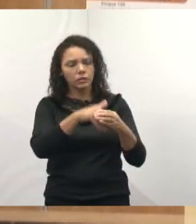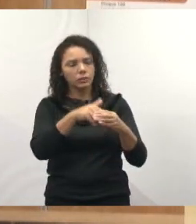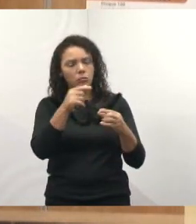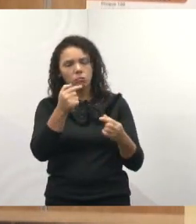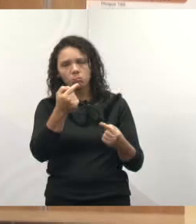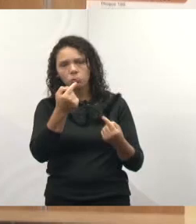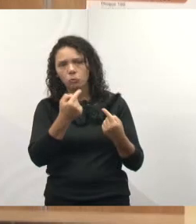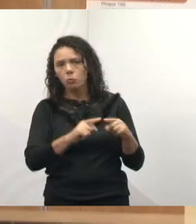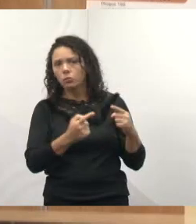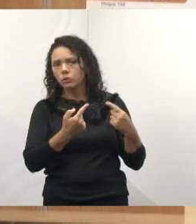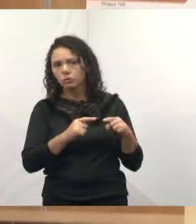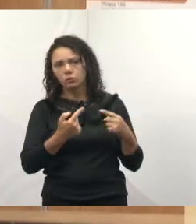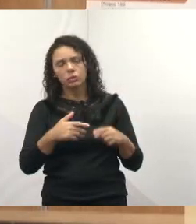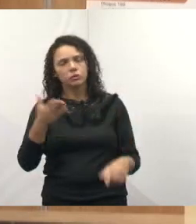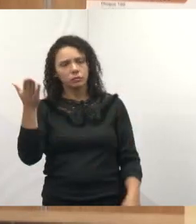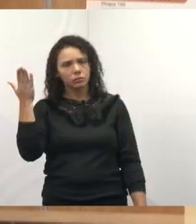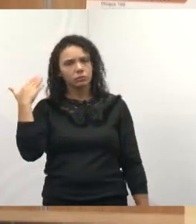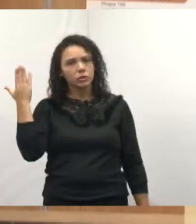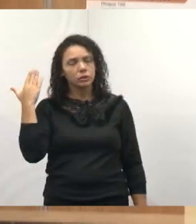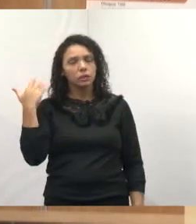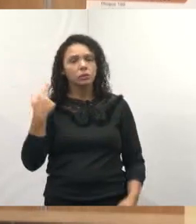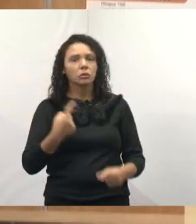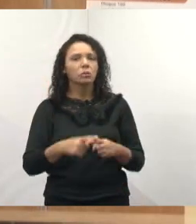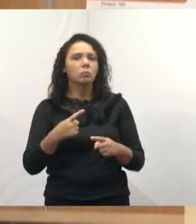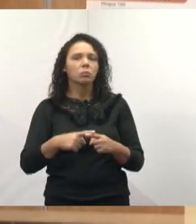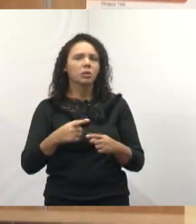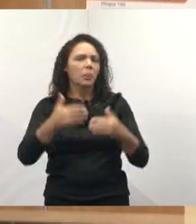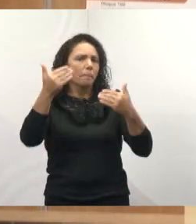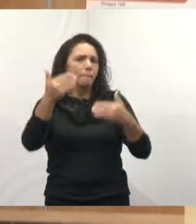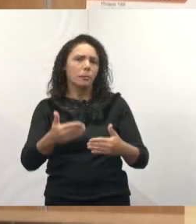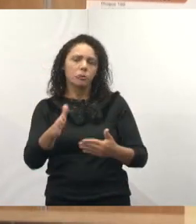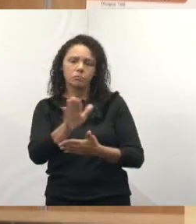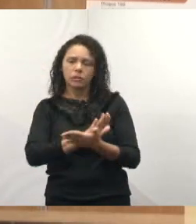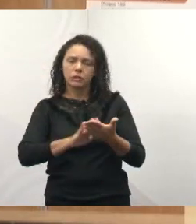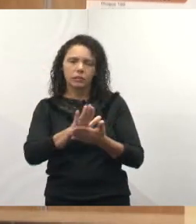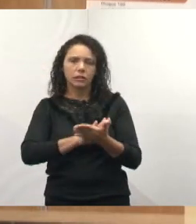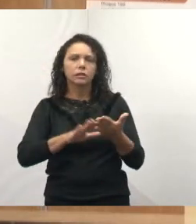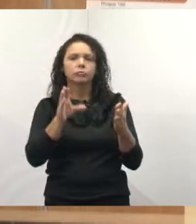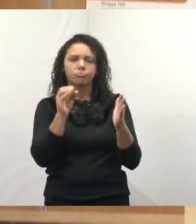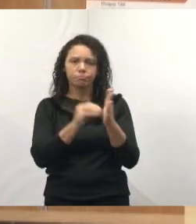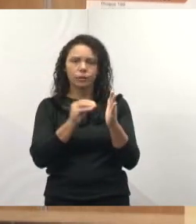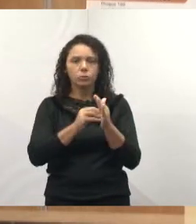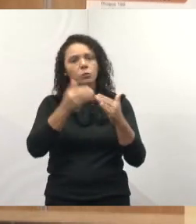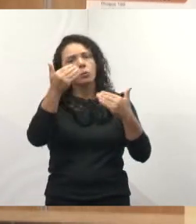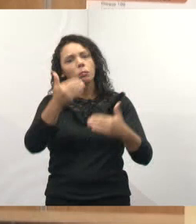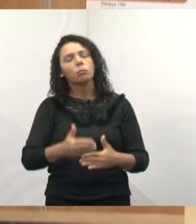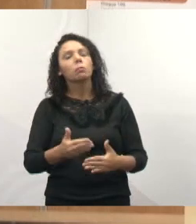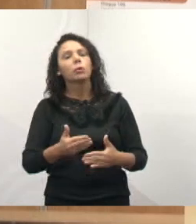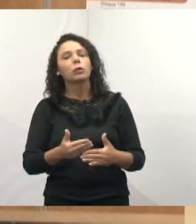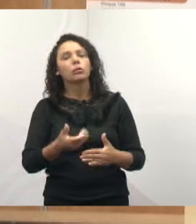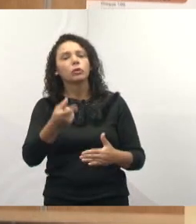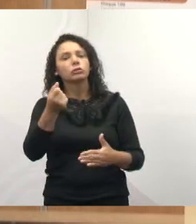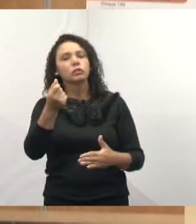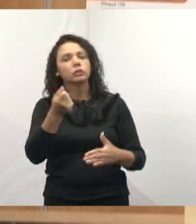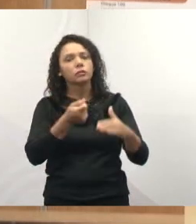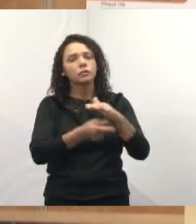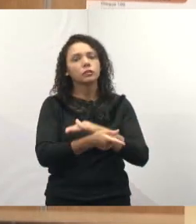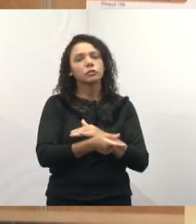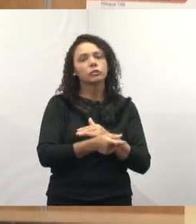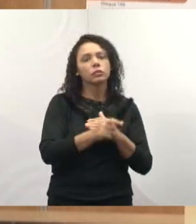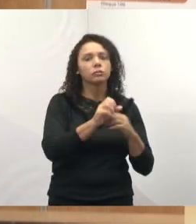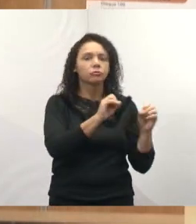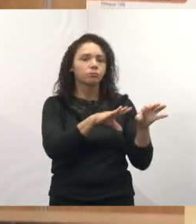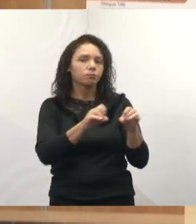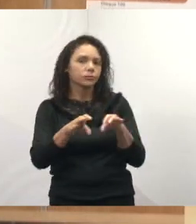Mota, por não conseguirem comprovar diversos gastos, principalmente com a educação, e por não respeitarem o